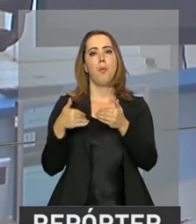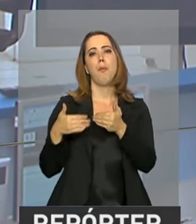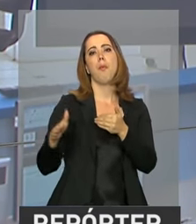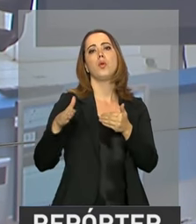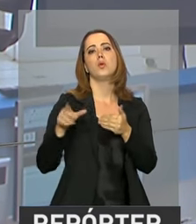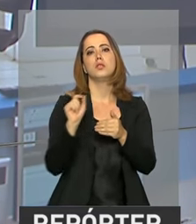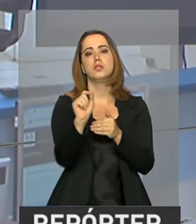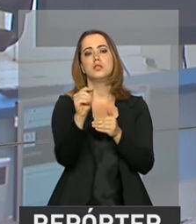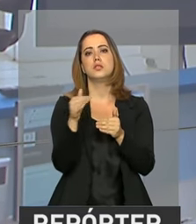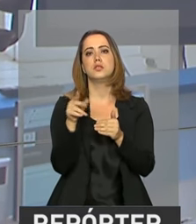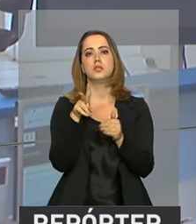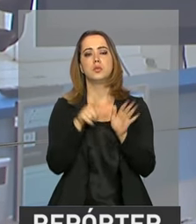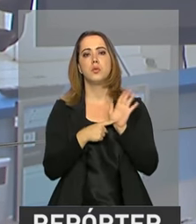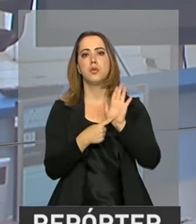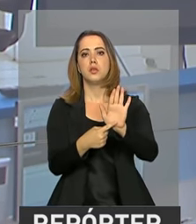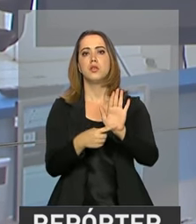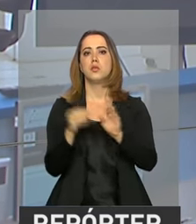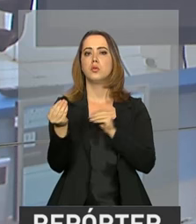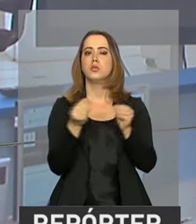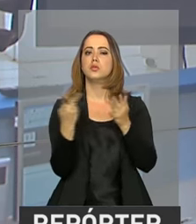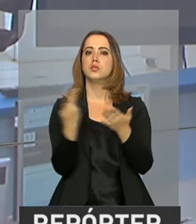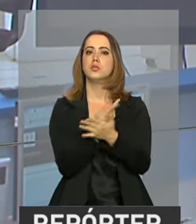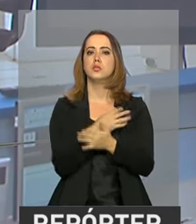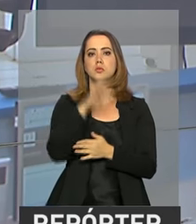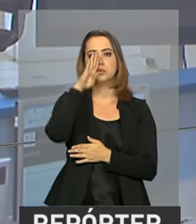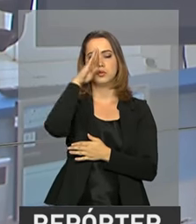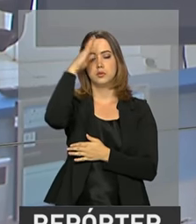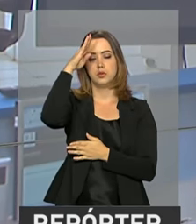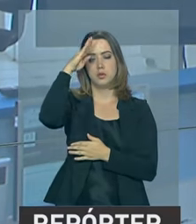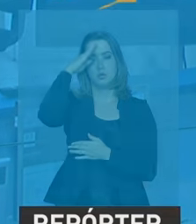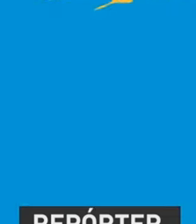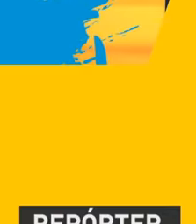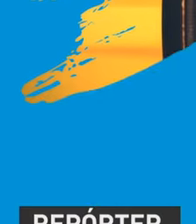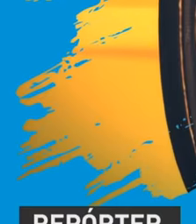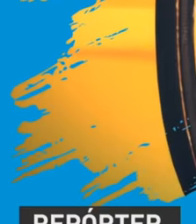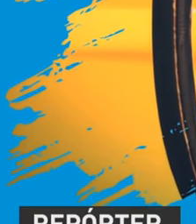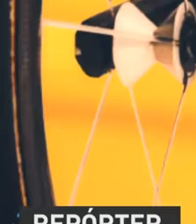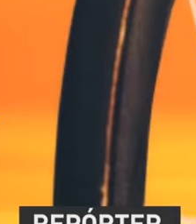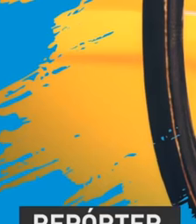iniciativa que mostra um pouco das atividades da Força Aérea Brasileira.